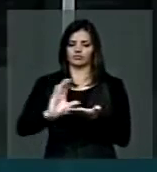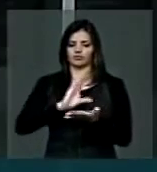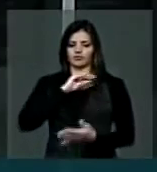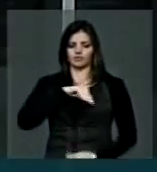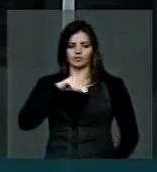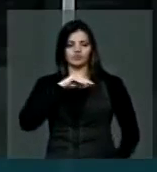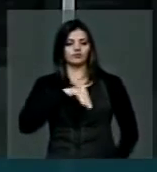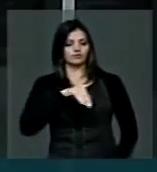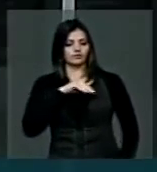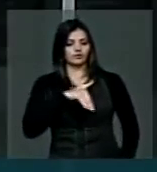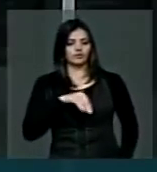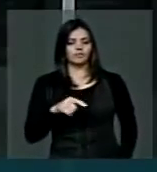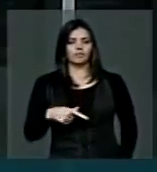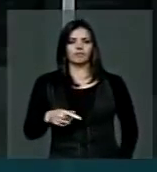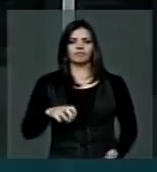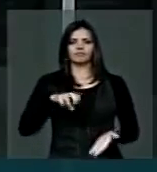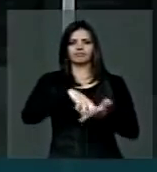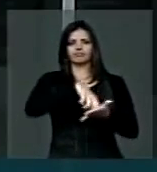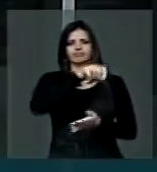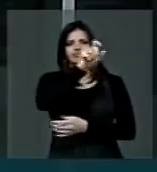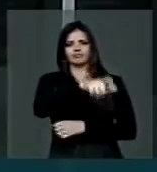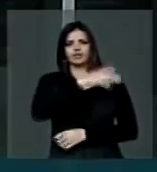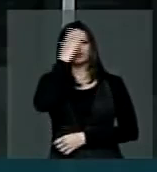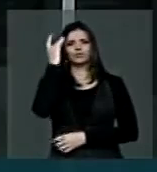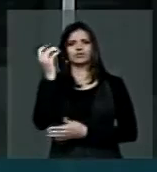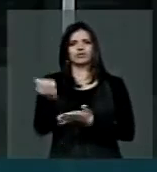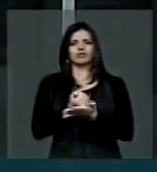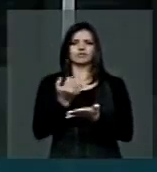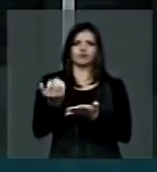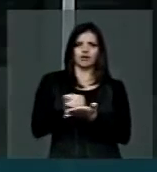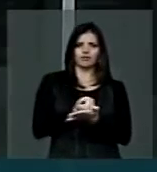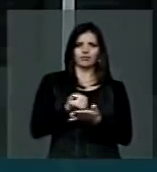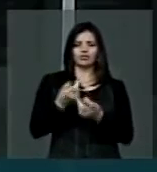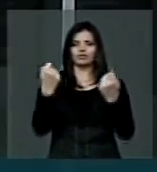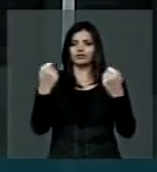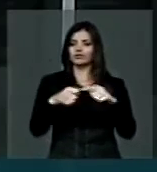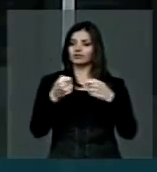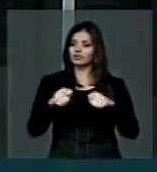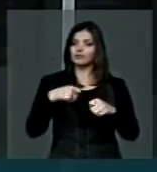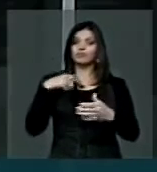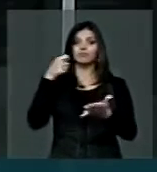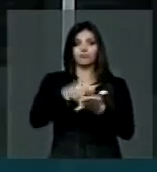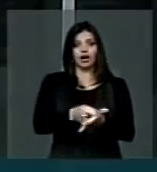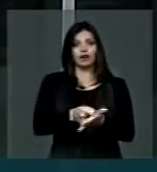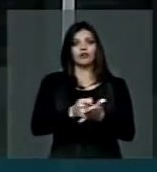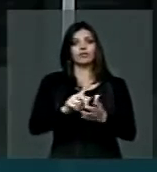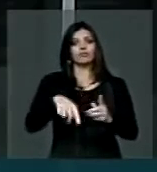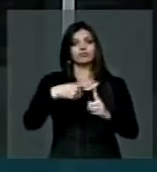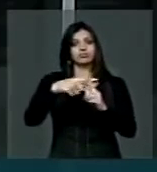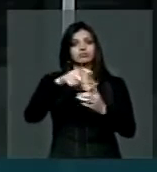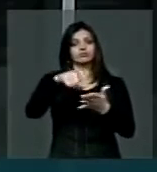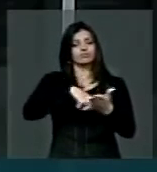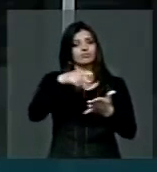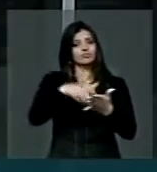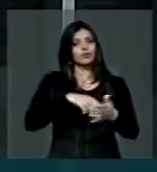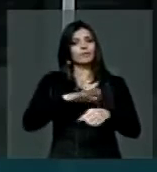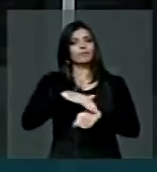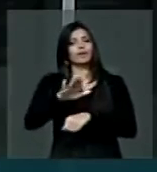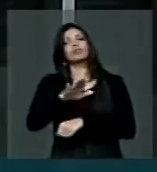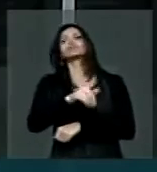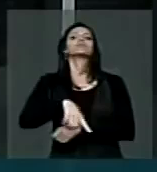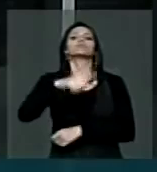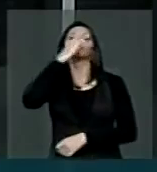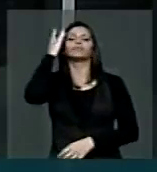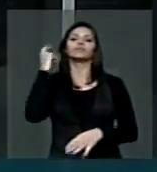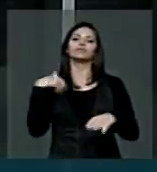aposentadorias, penalizando os trabalhadores que mais contribuem e ainda faz com aqueles que entram